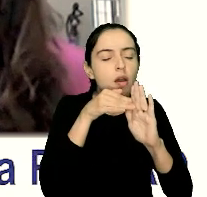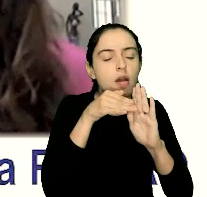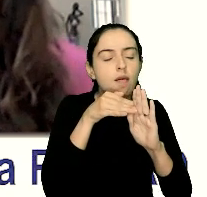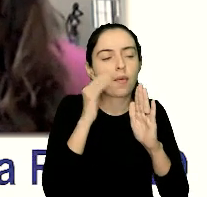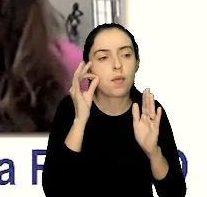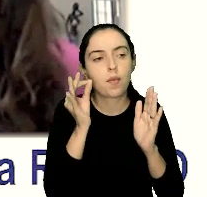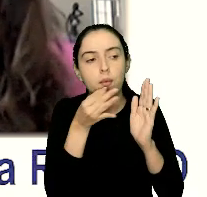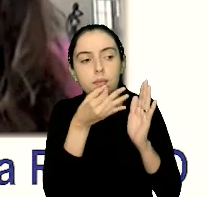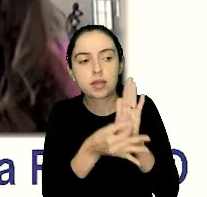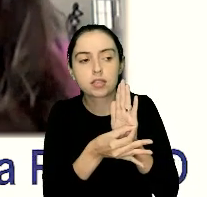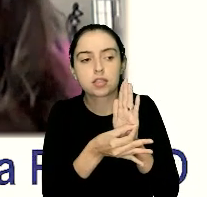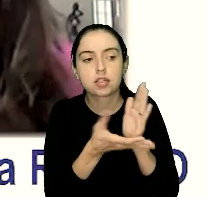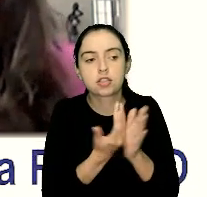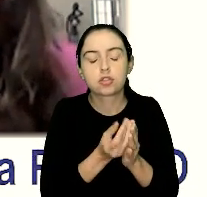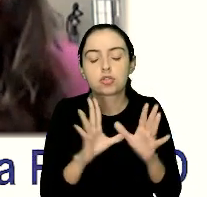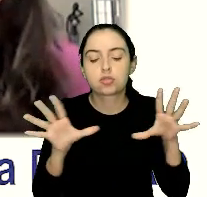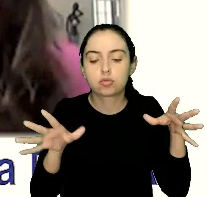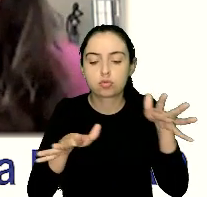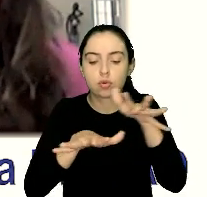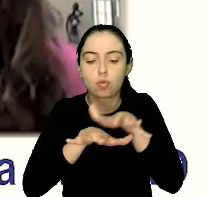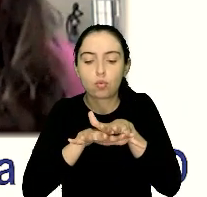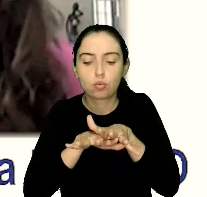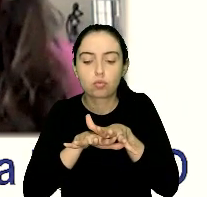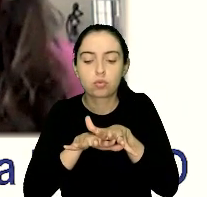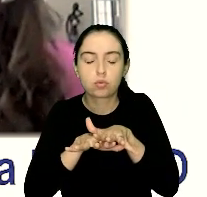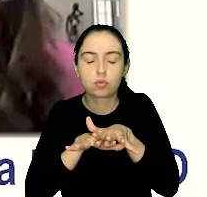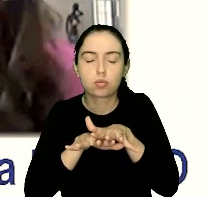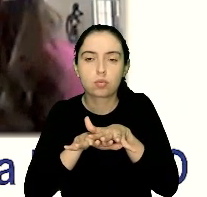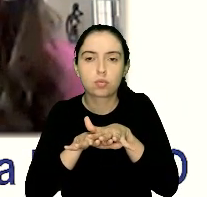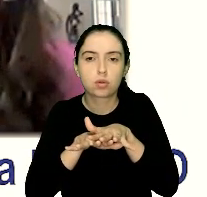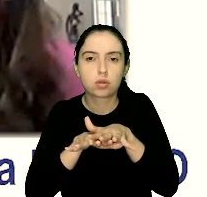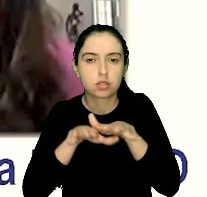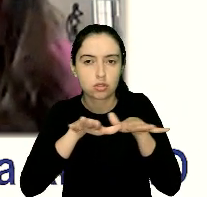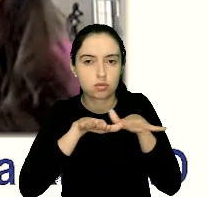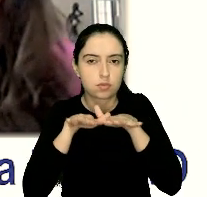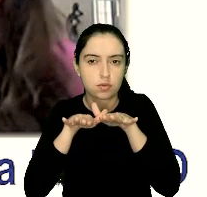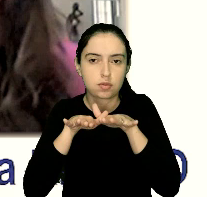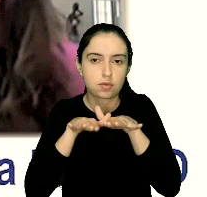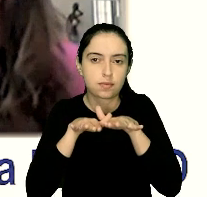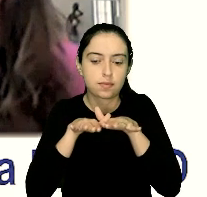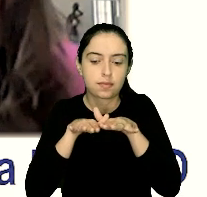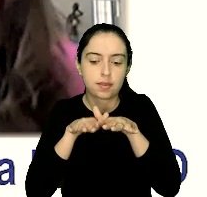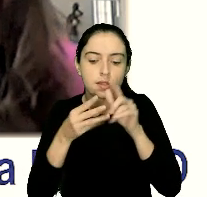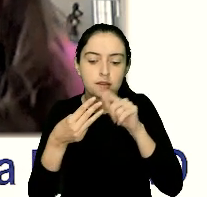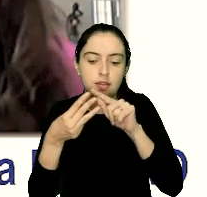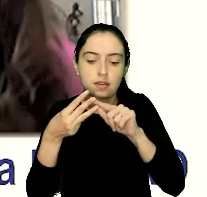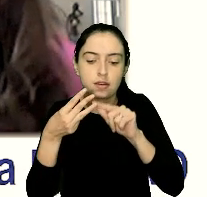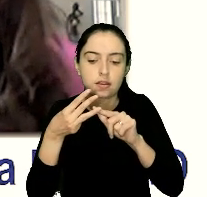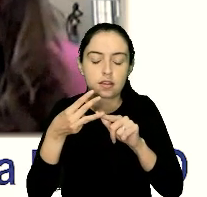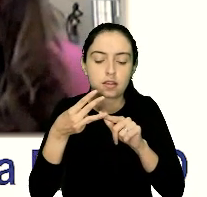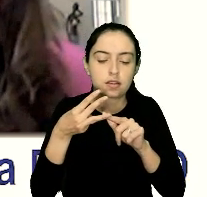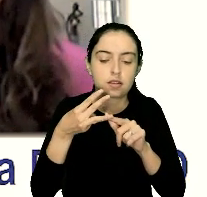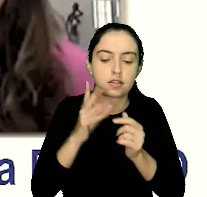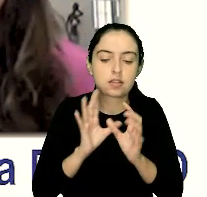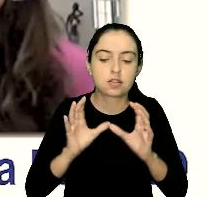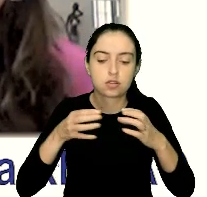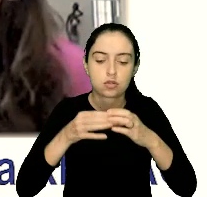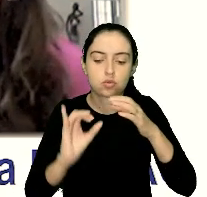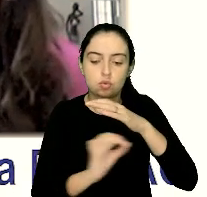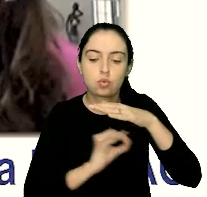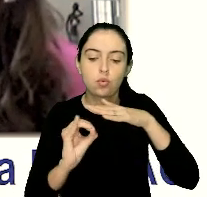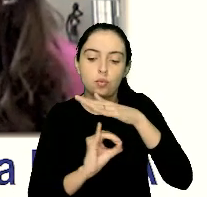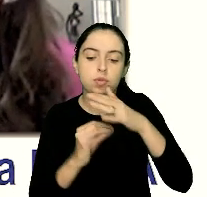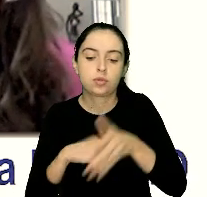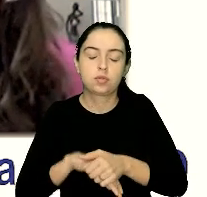integrada, considerando o alinhamento de ações entre os três órgãos e o alinhamento entre as áreas de saúde